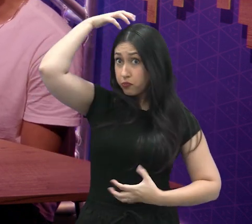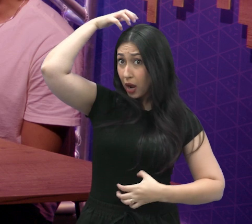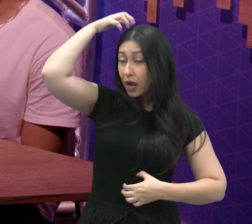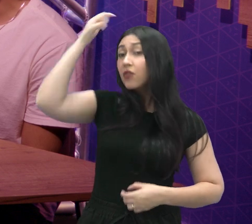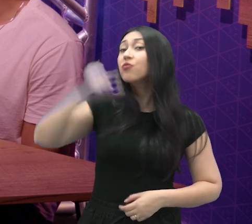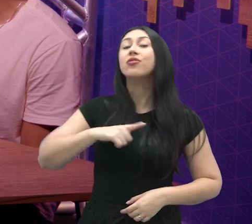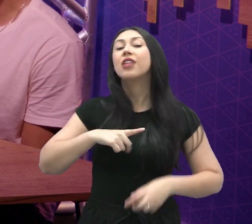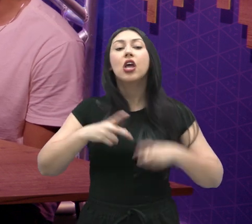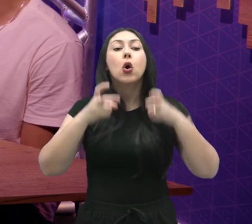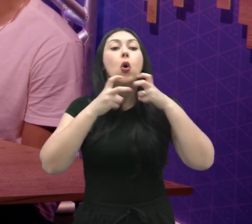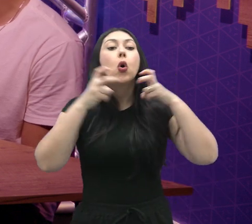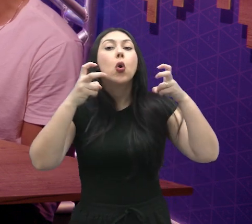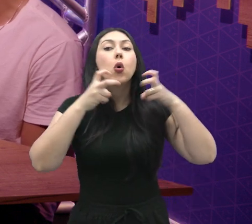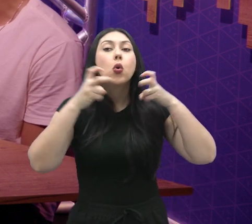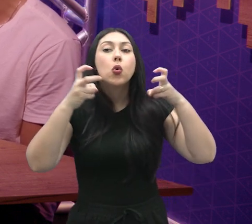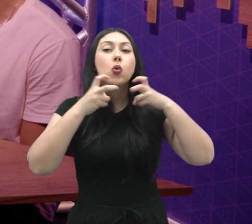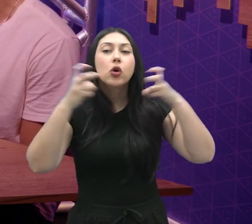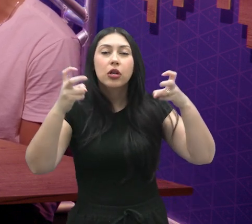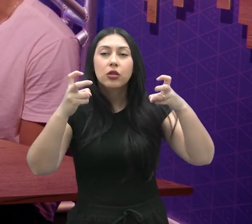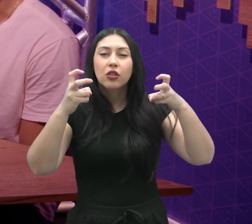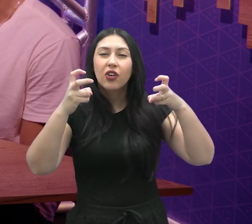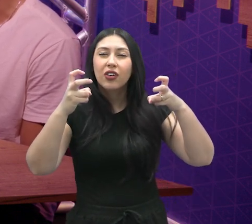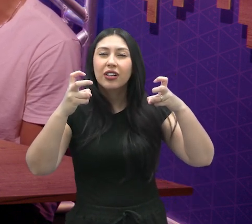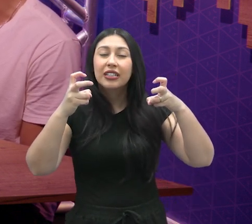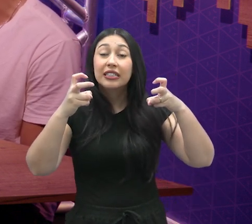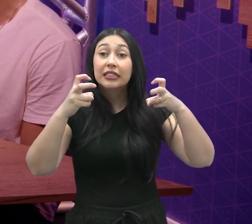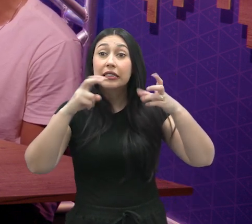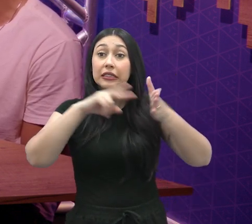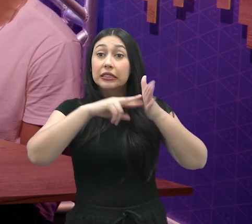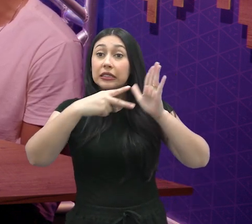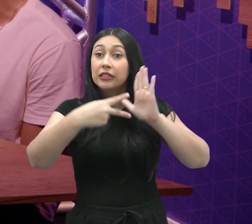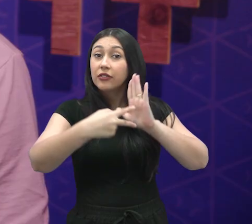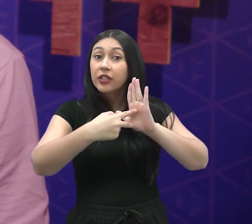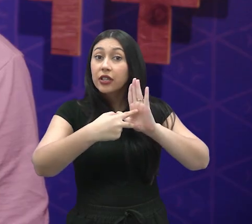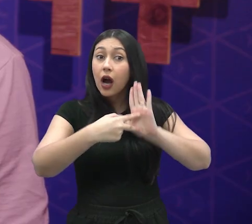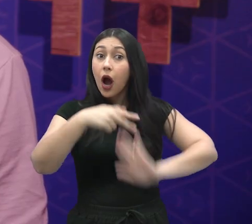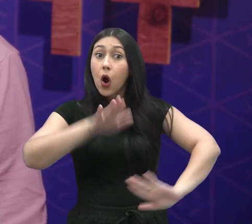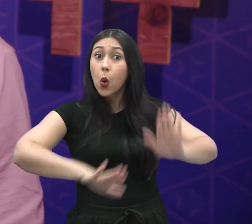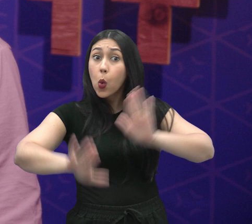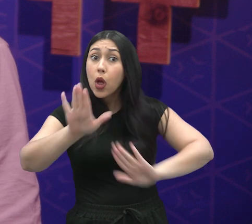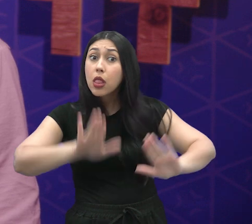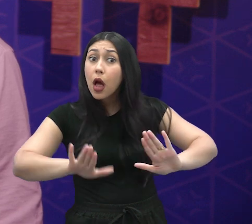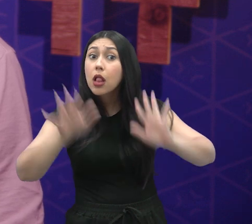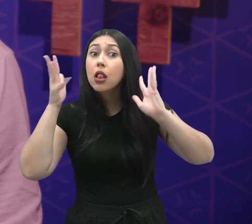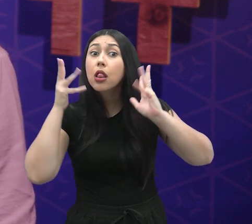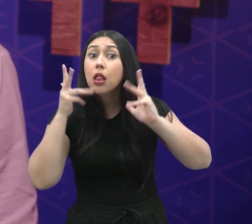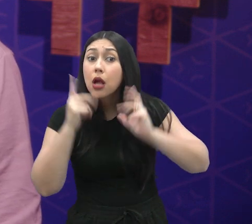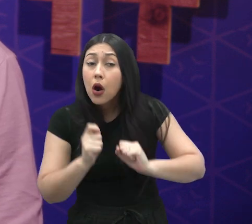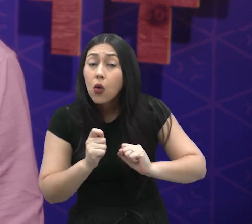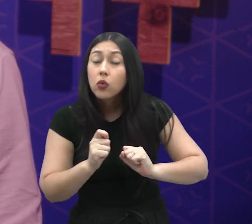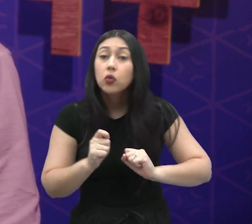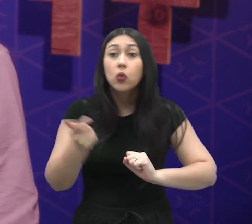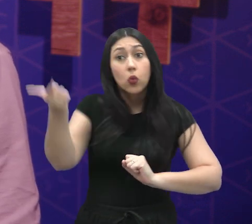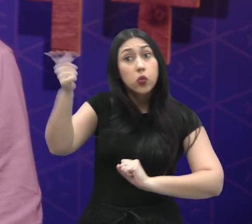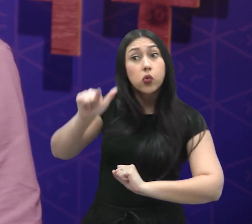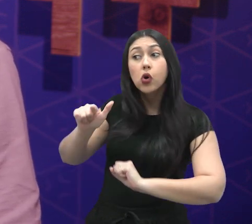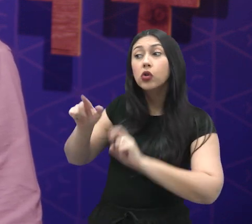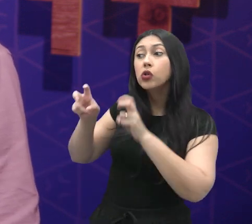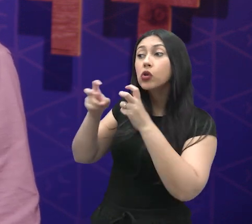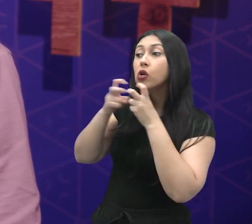exemplo, tem um grito lá de uma espécie de macaco que significa cuidado, um